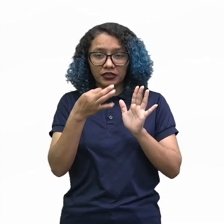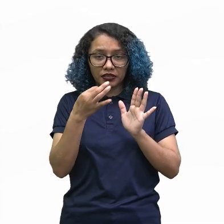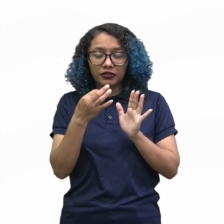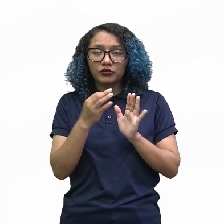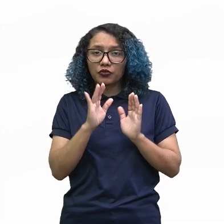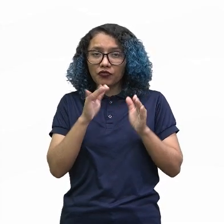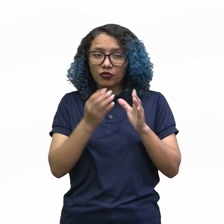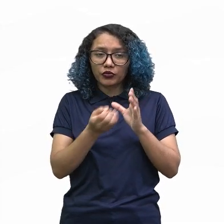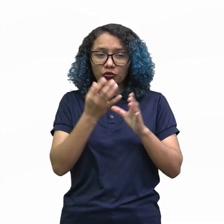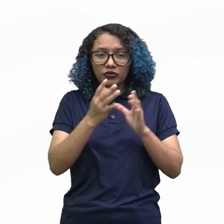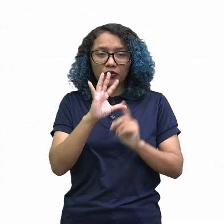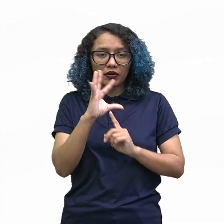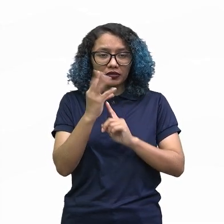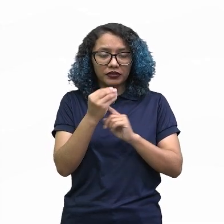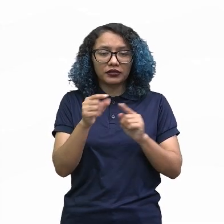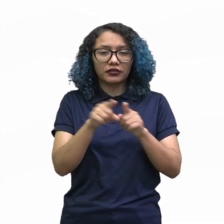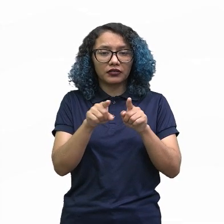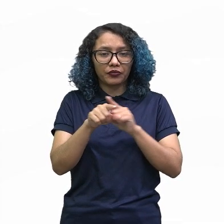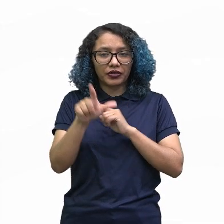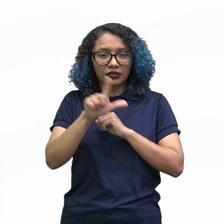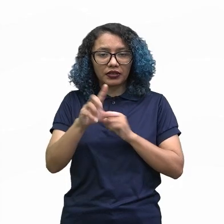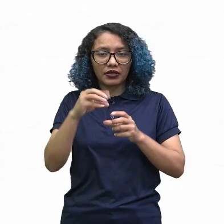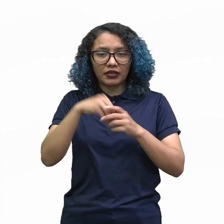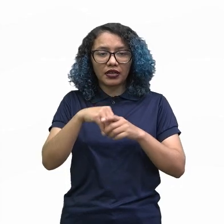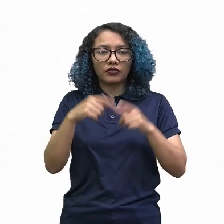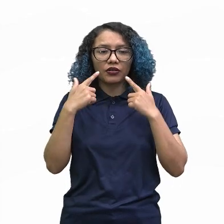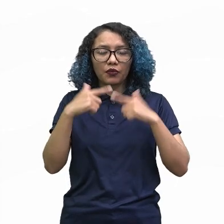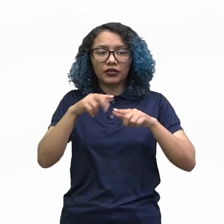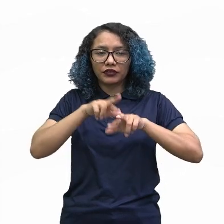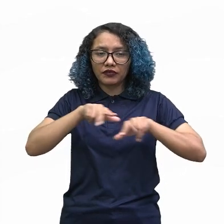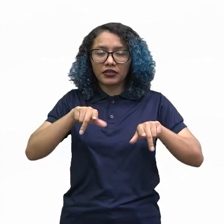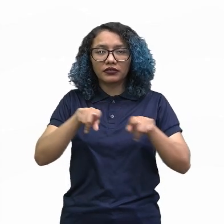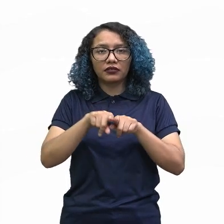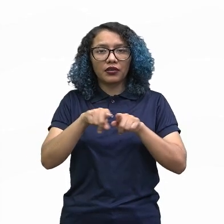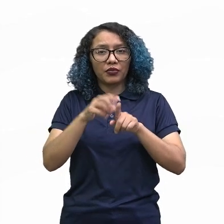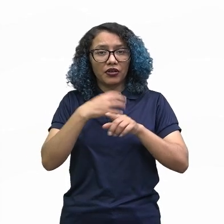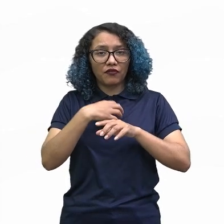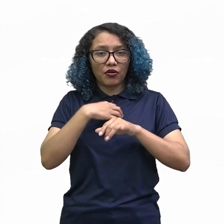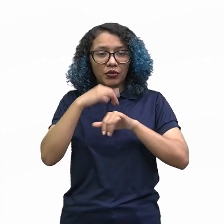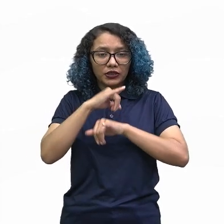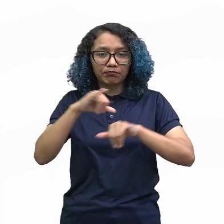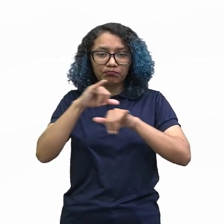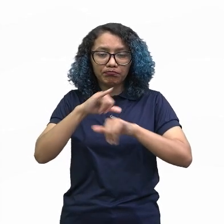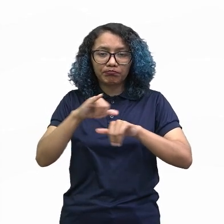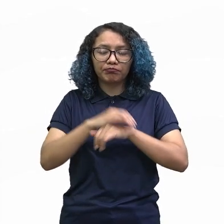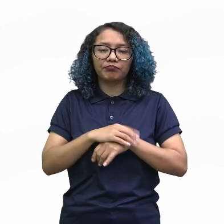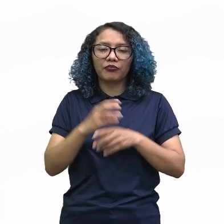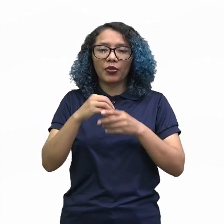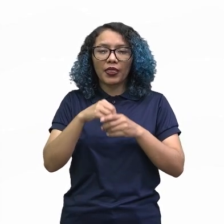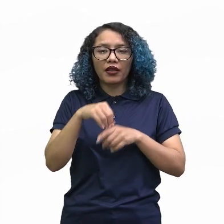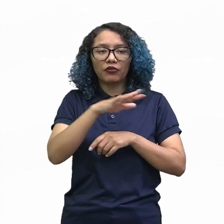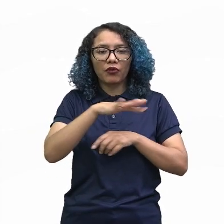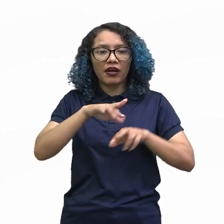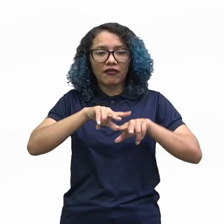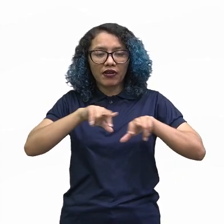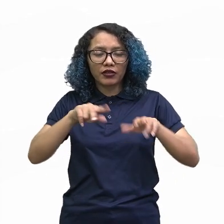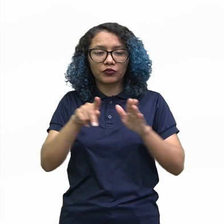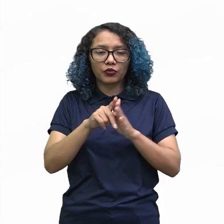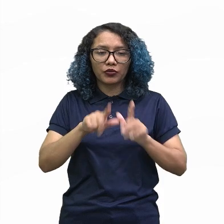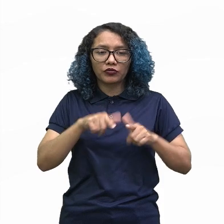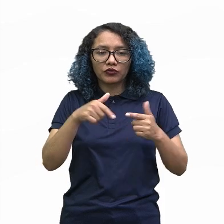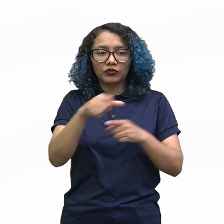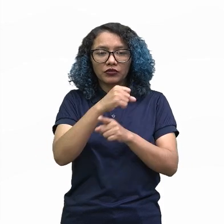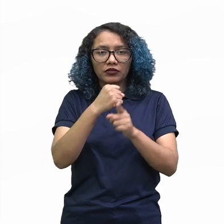das produções artísticas e literárias nas diferentes linguagens e meios de divulgação, nos diversos campos de atuação social e